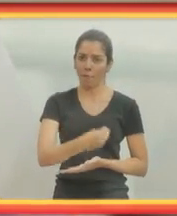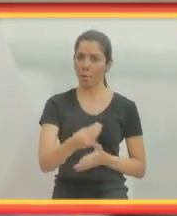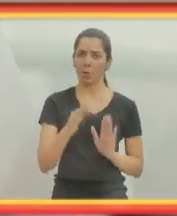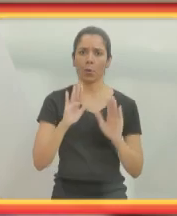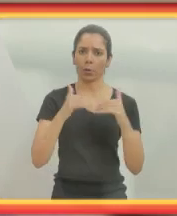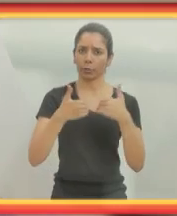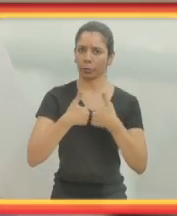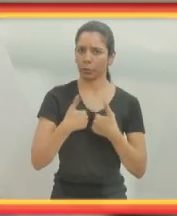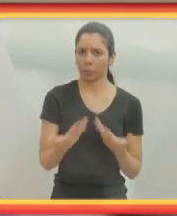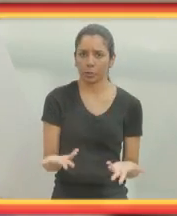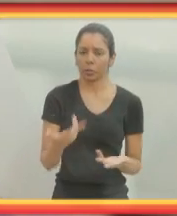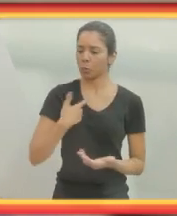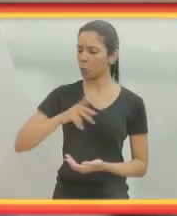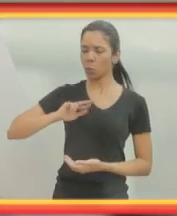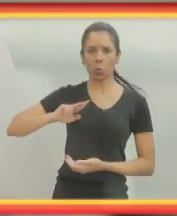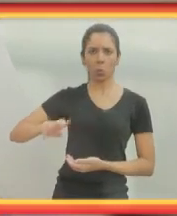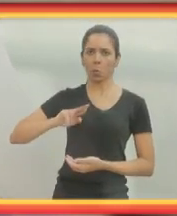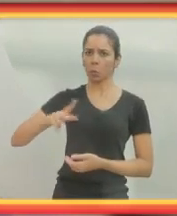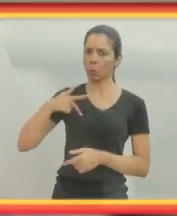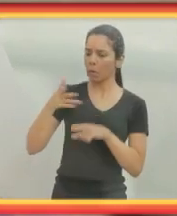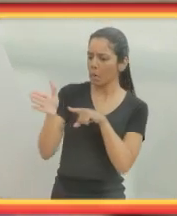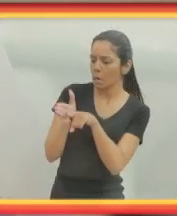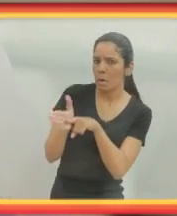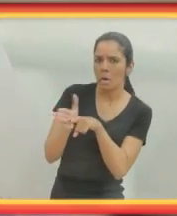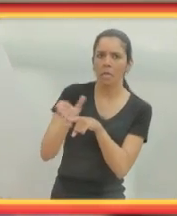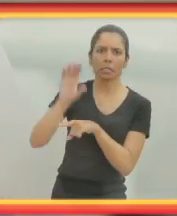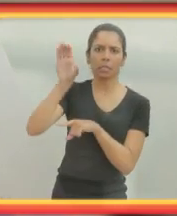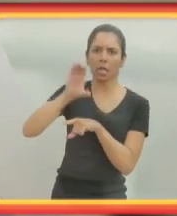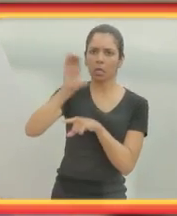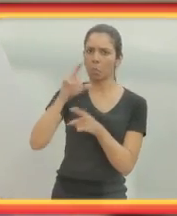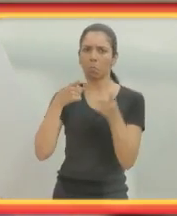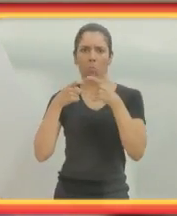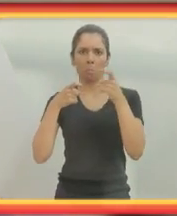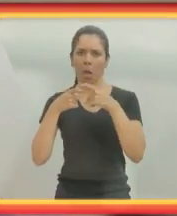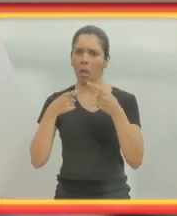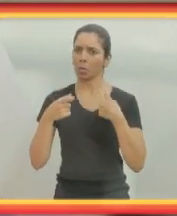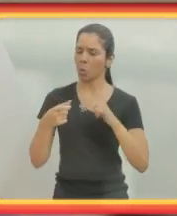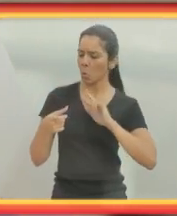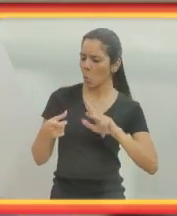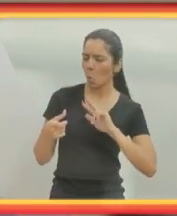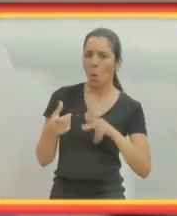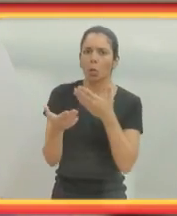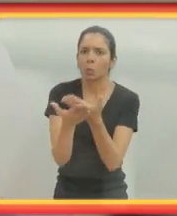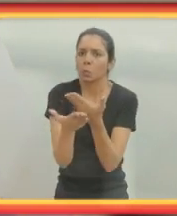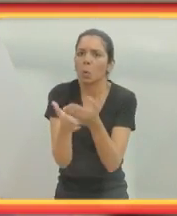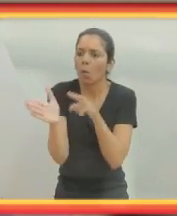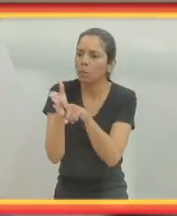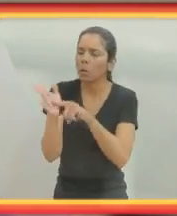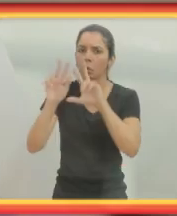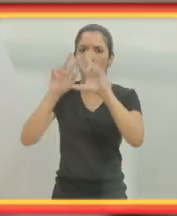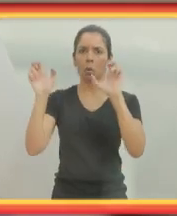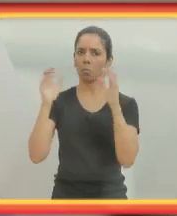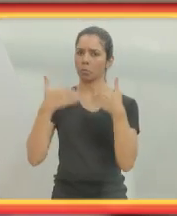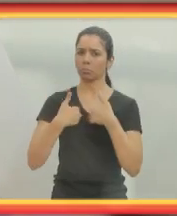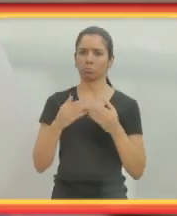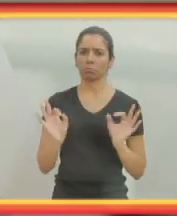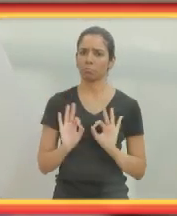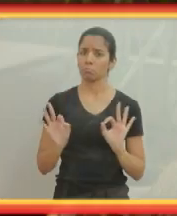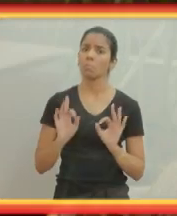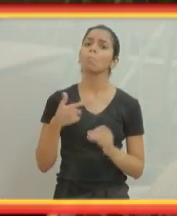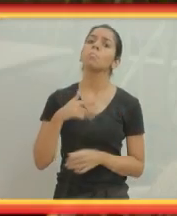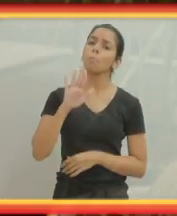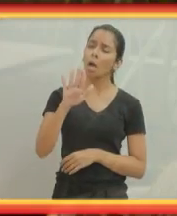filhos com autismo, eu não sou um cientista ou um médico, um estudioso sobre